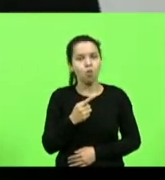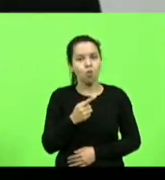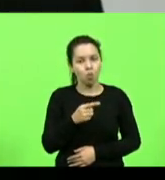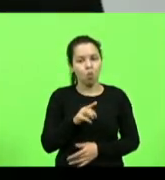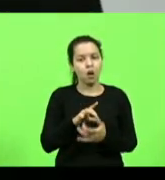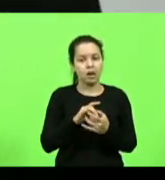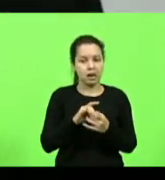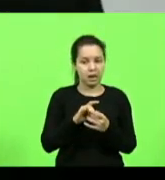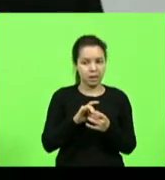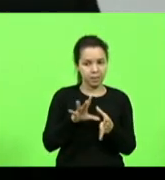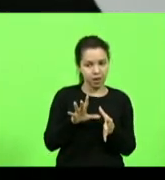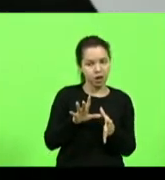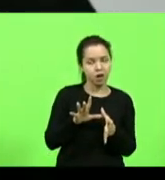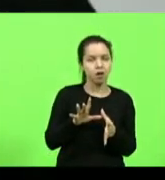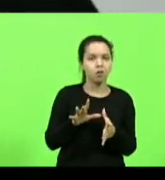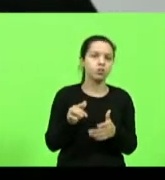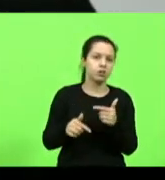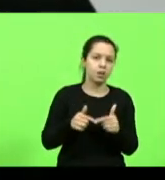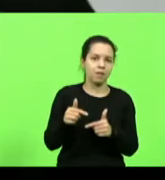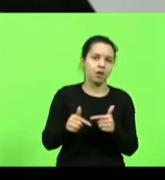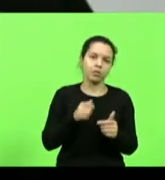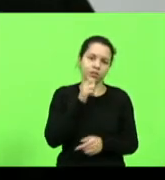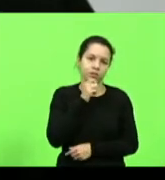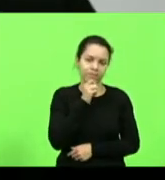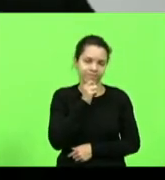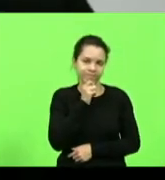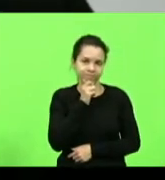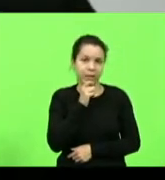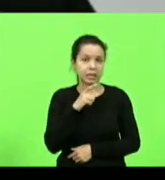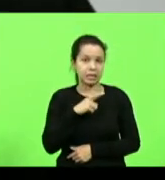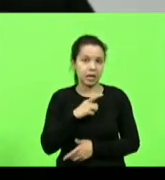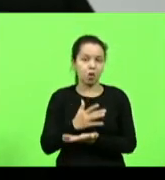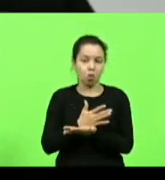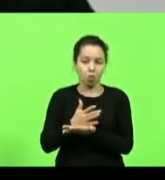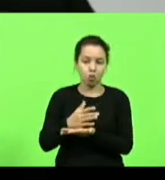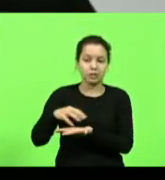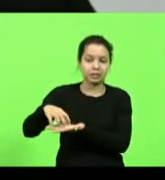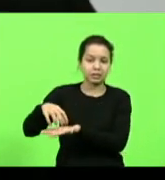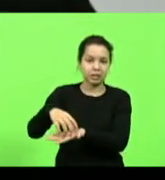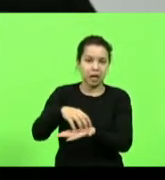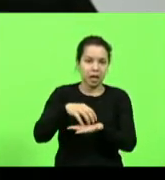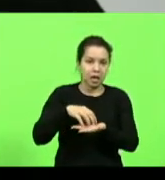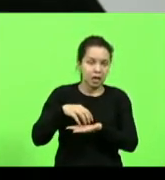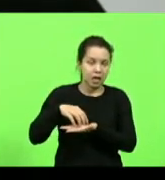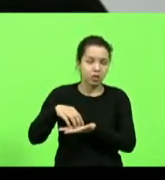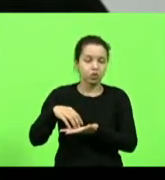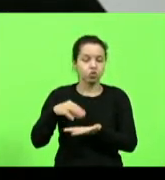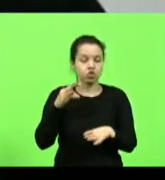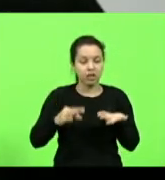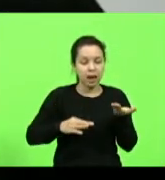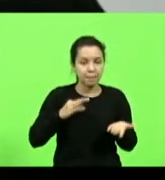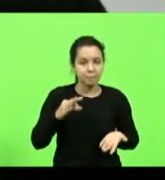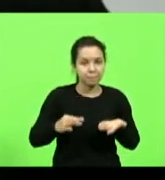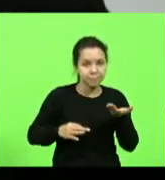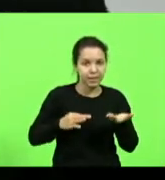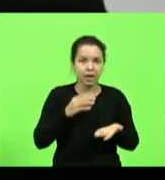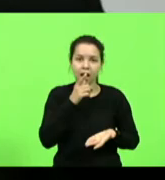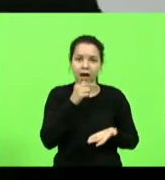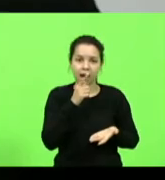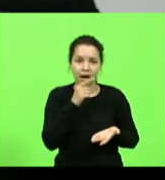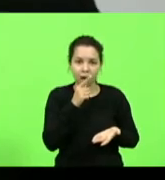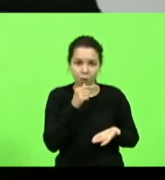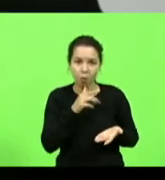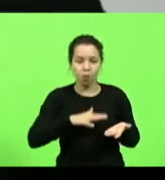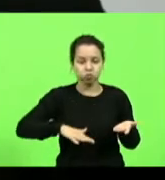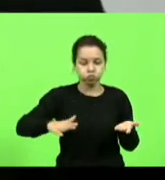serviço. Eu tenho alguns centros de hidroterapia que estão travados ainda, mas então, imagina, deposita esse recurso